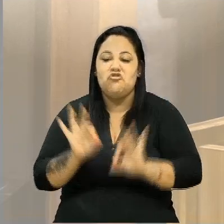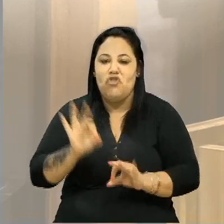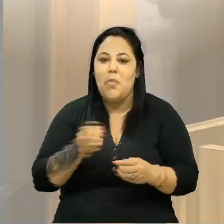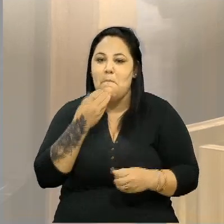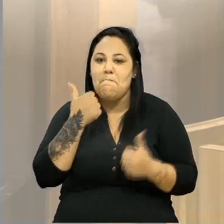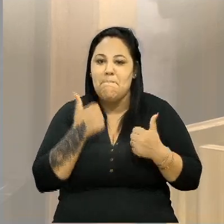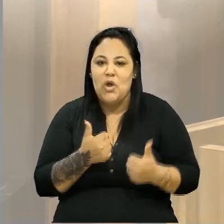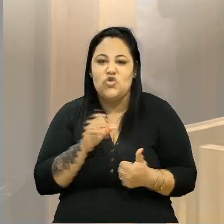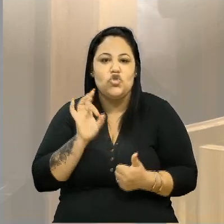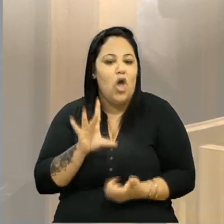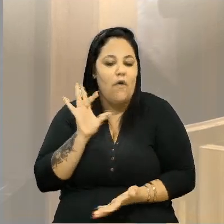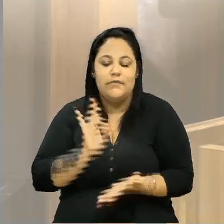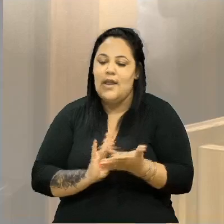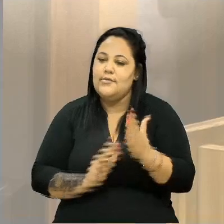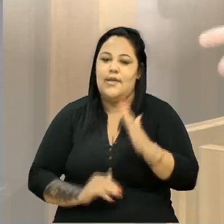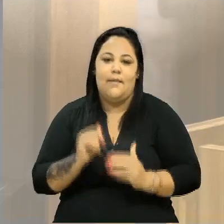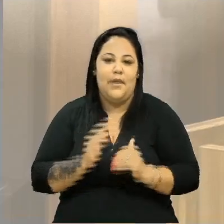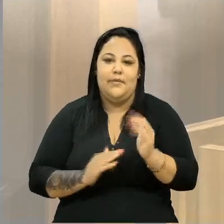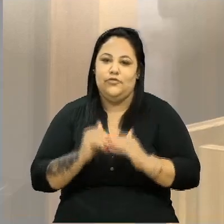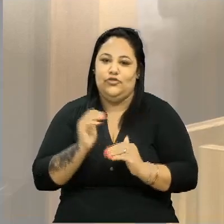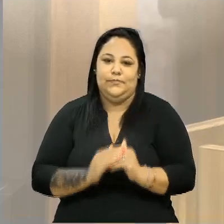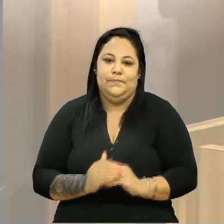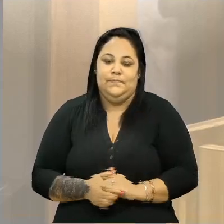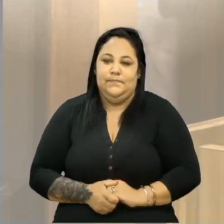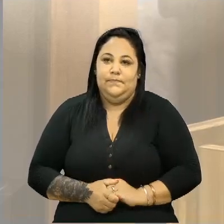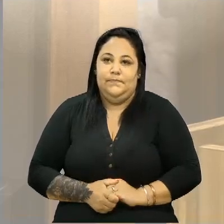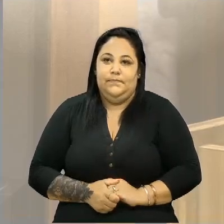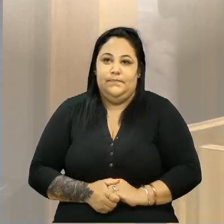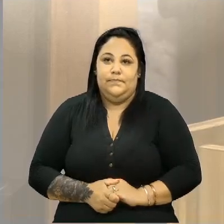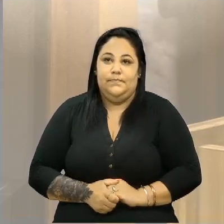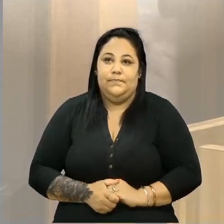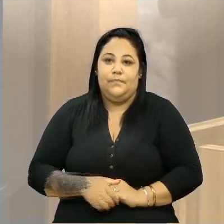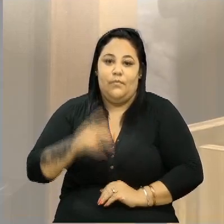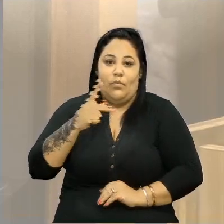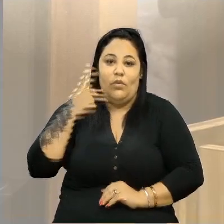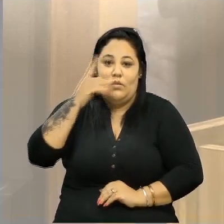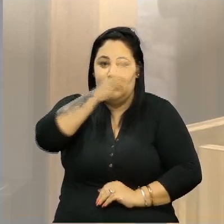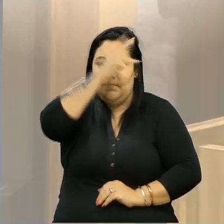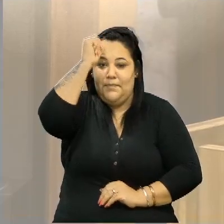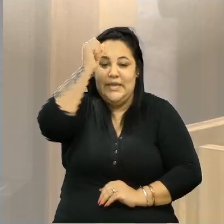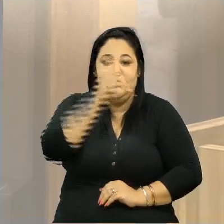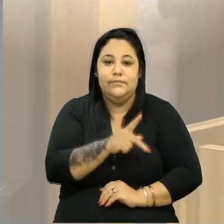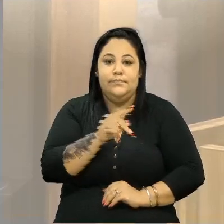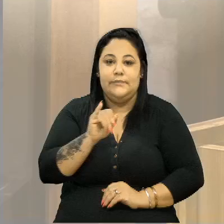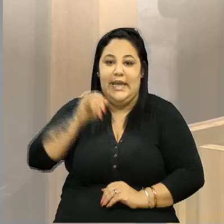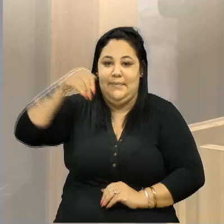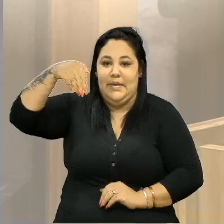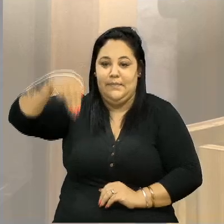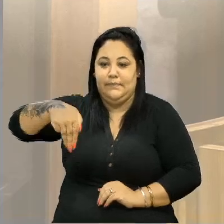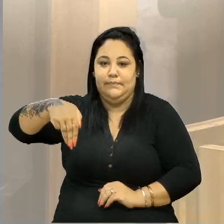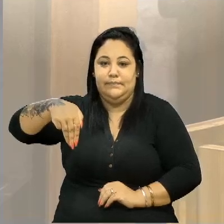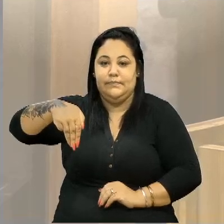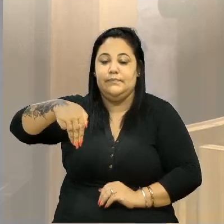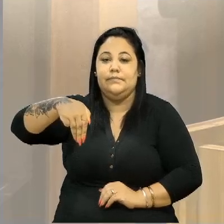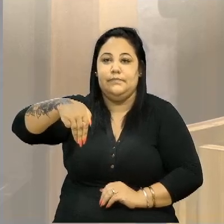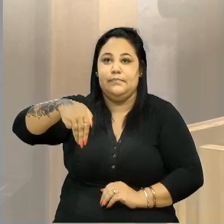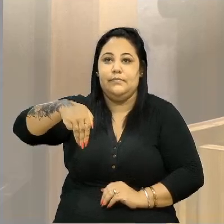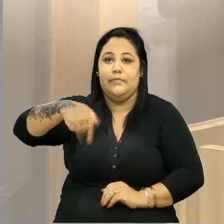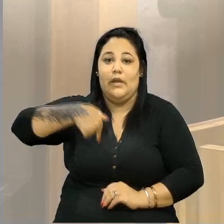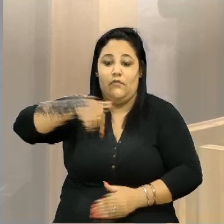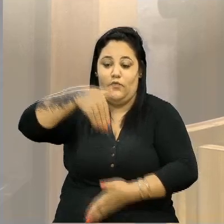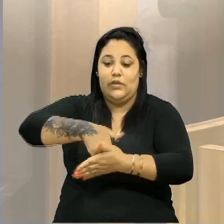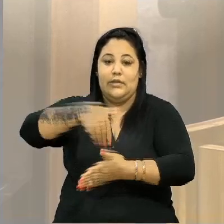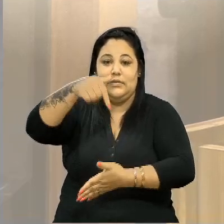em prática. Política Municipal do BIM também é um projeto meu, eu instituí essa política que tem que ser votada